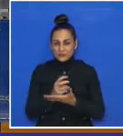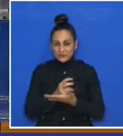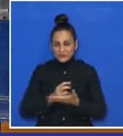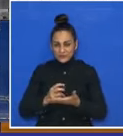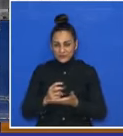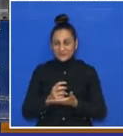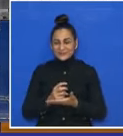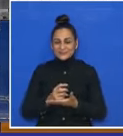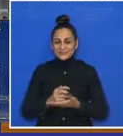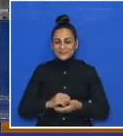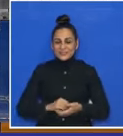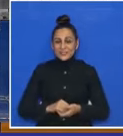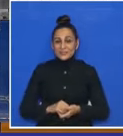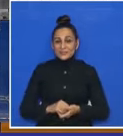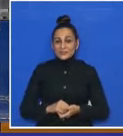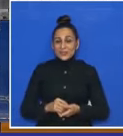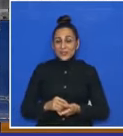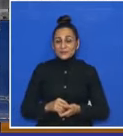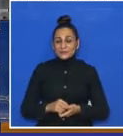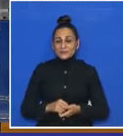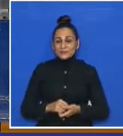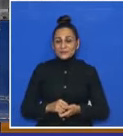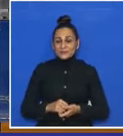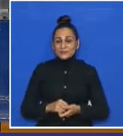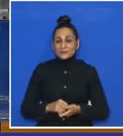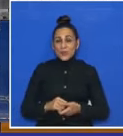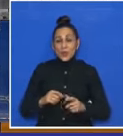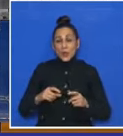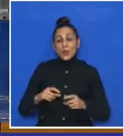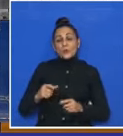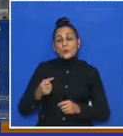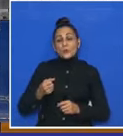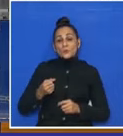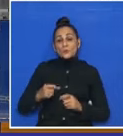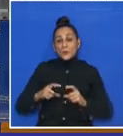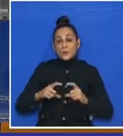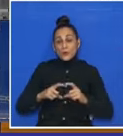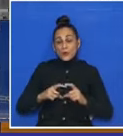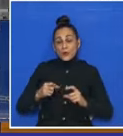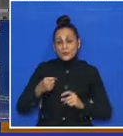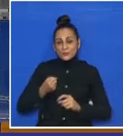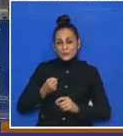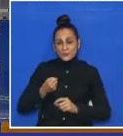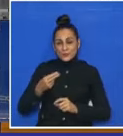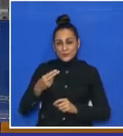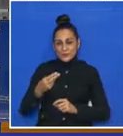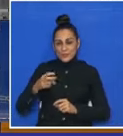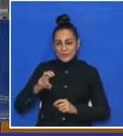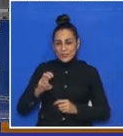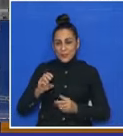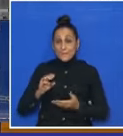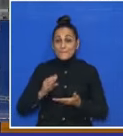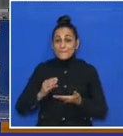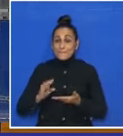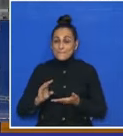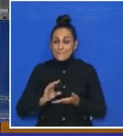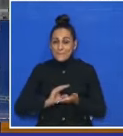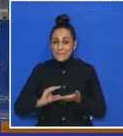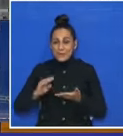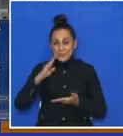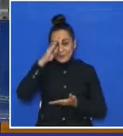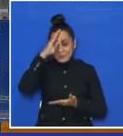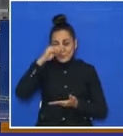Quina. Próxima bola sorteada, número 25, bola 25. Prêmio principal de mais